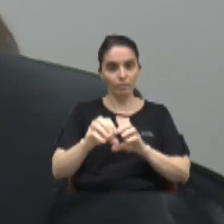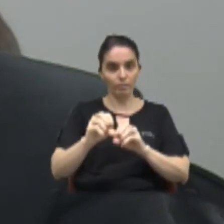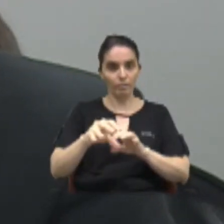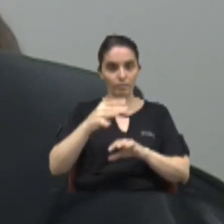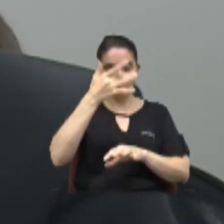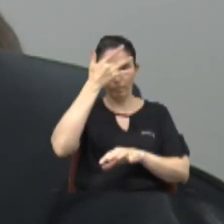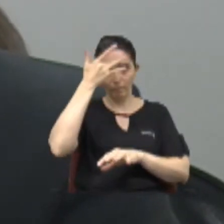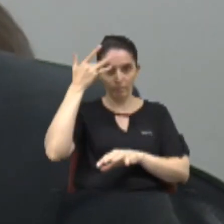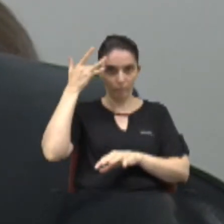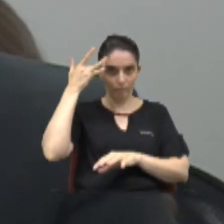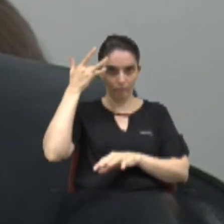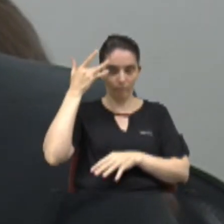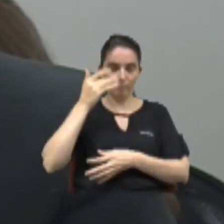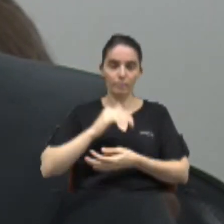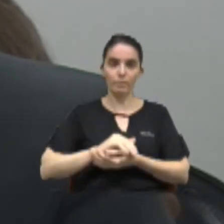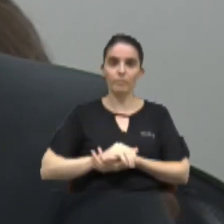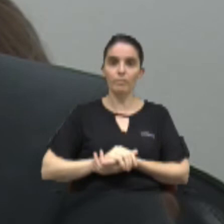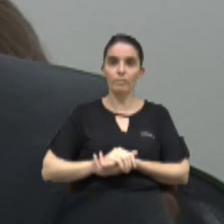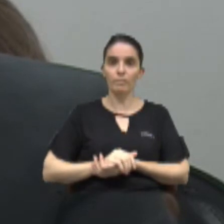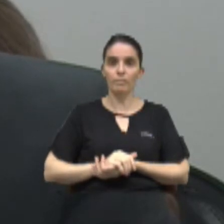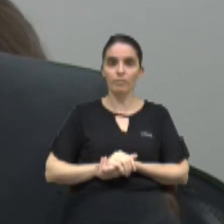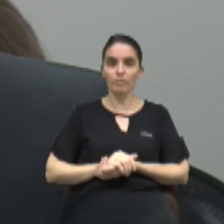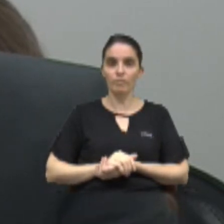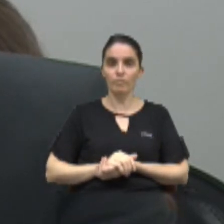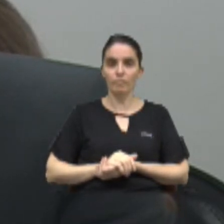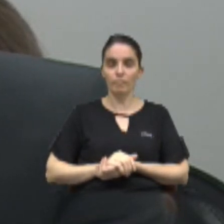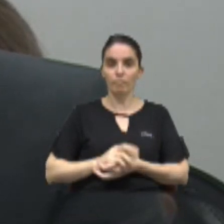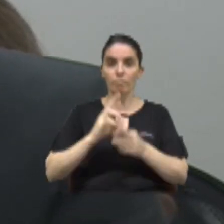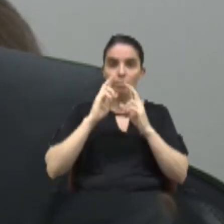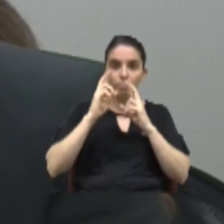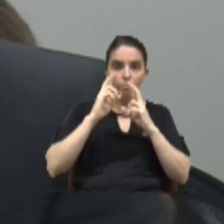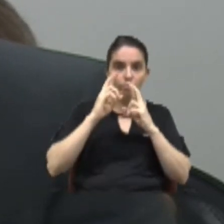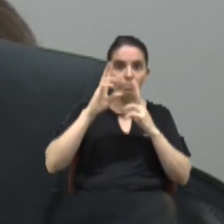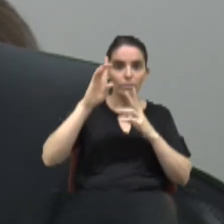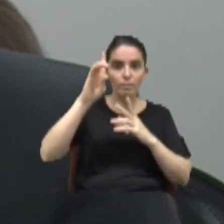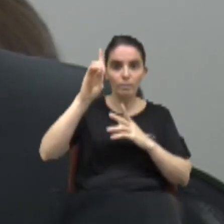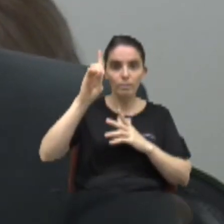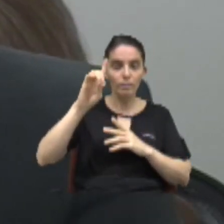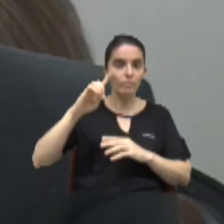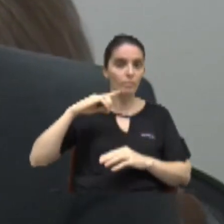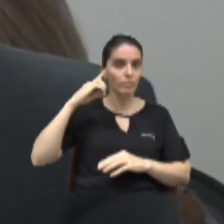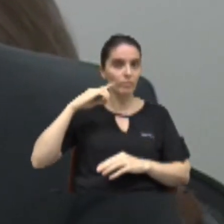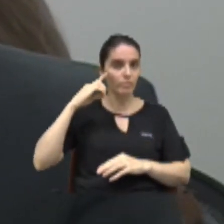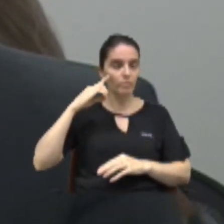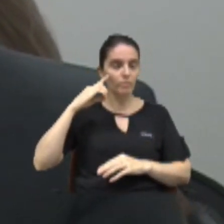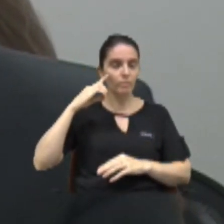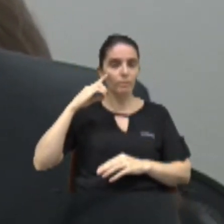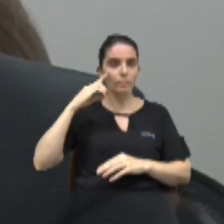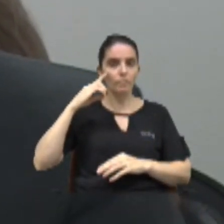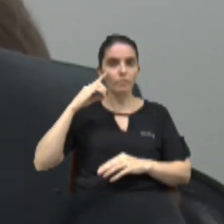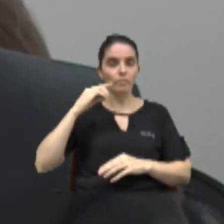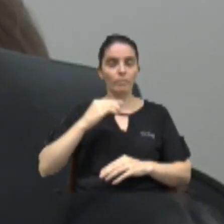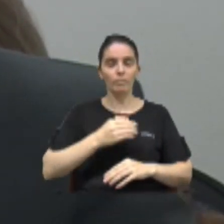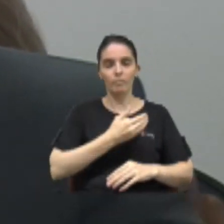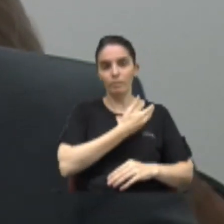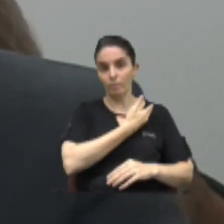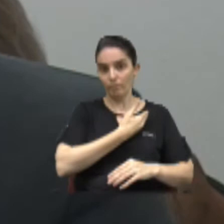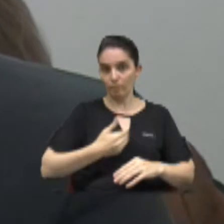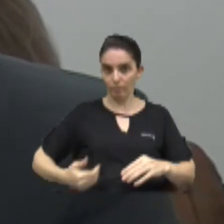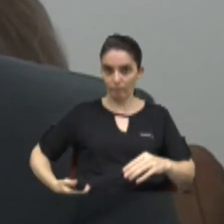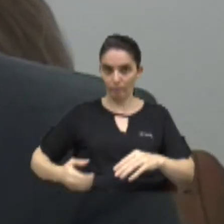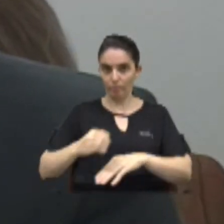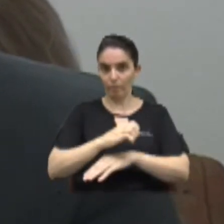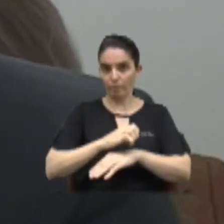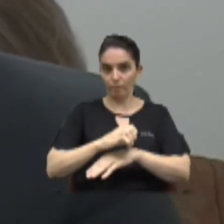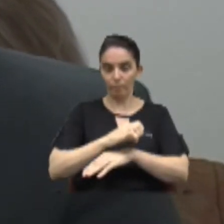pessoas. Tomara Deus que os deputados derrubem o veto do governador, para que tenhamos mais